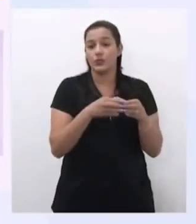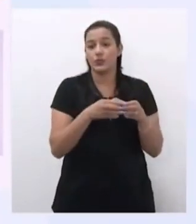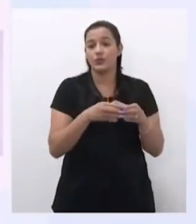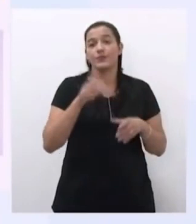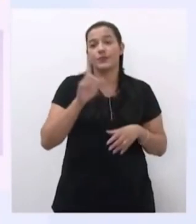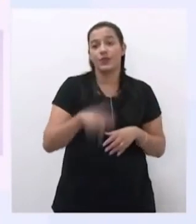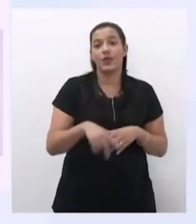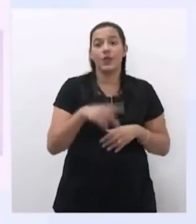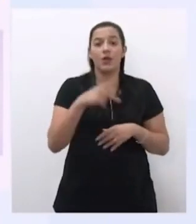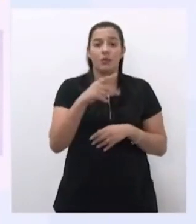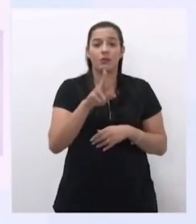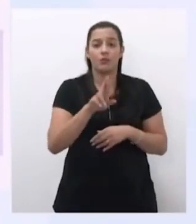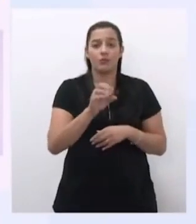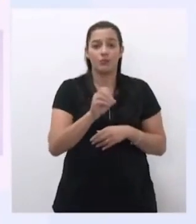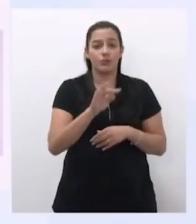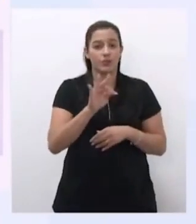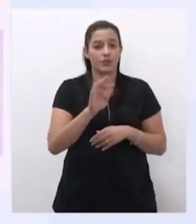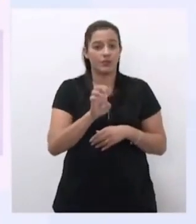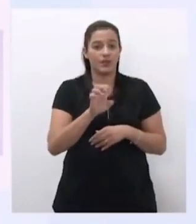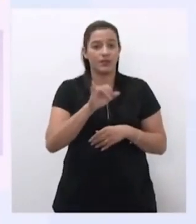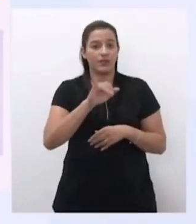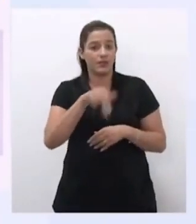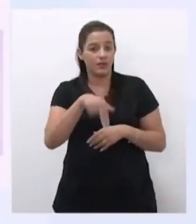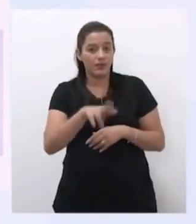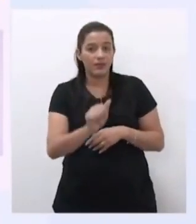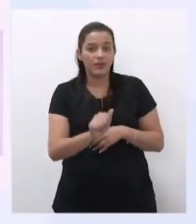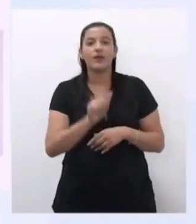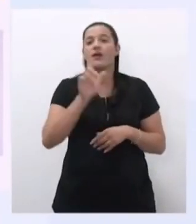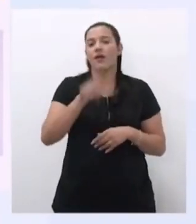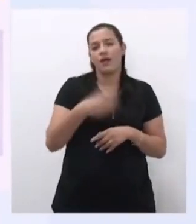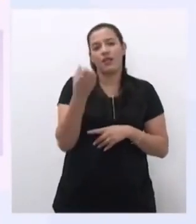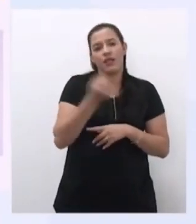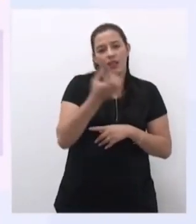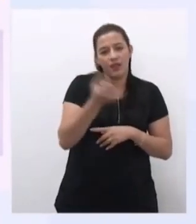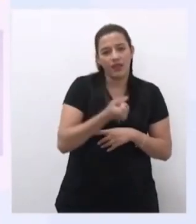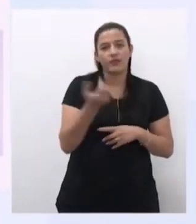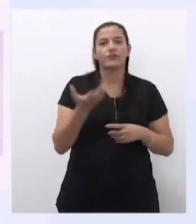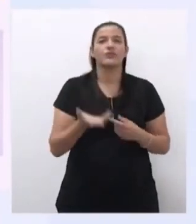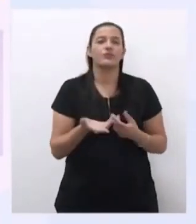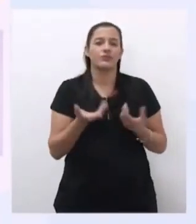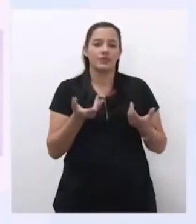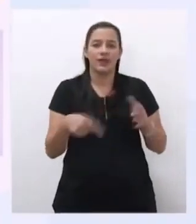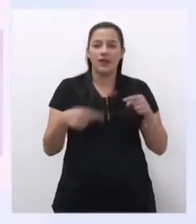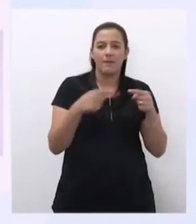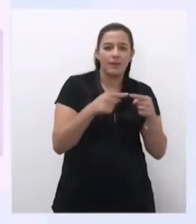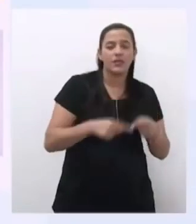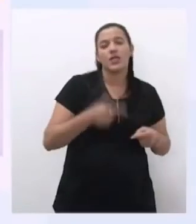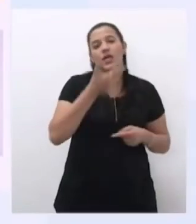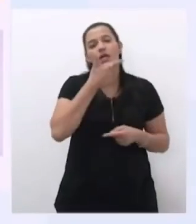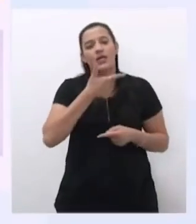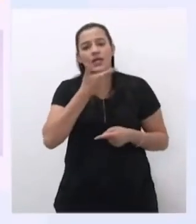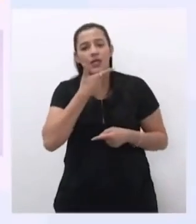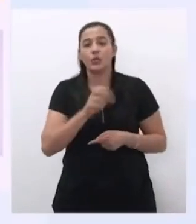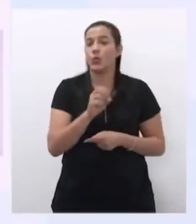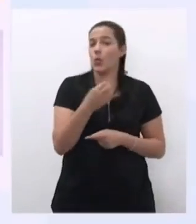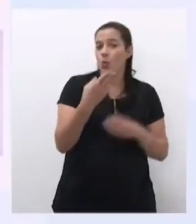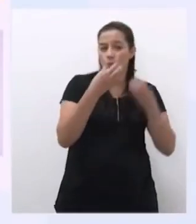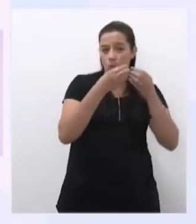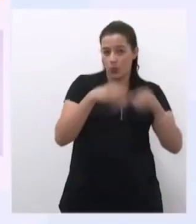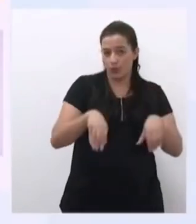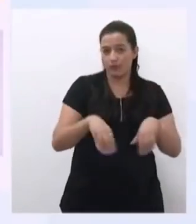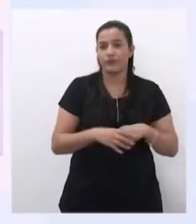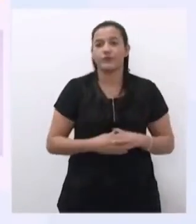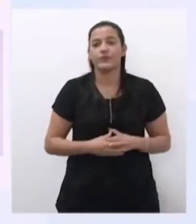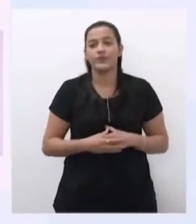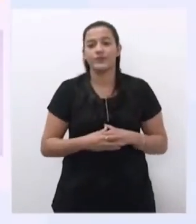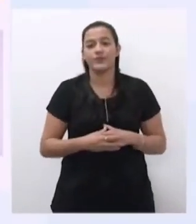proteína. Geralmente as pessoas gostam muito de consumir leite. Não gosto de leite, a gente pode pegar uma fonte, a gente pode pegar queijo ou até ovos, tá? Ou